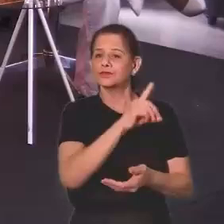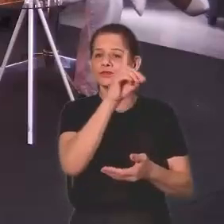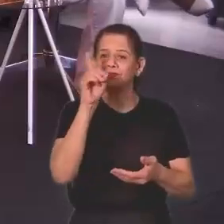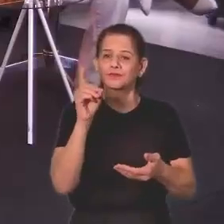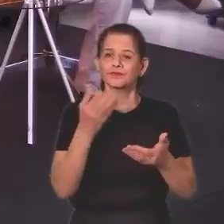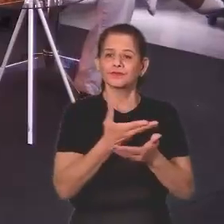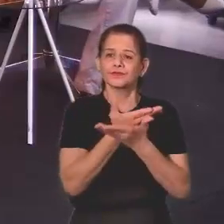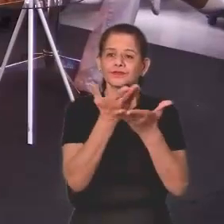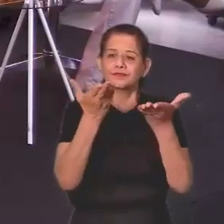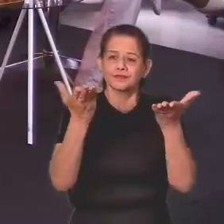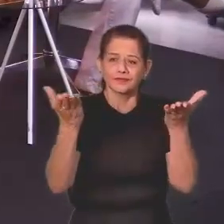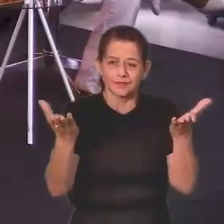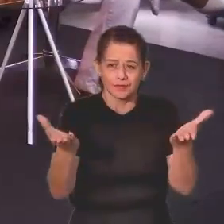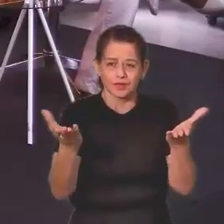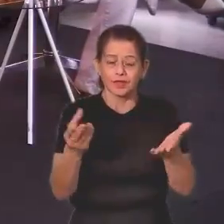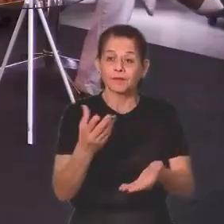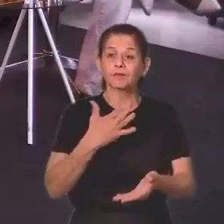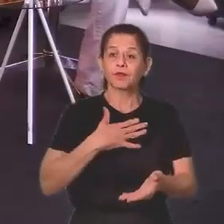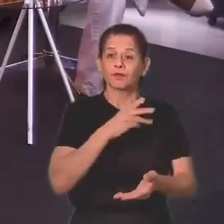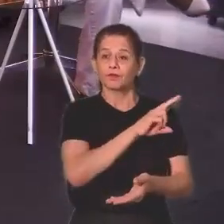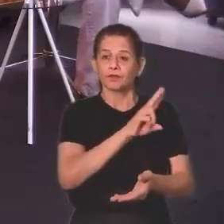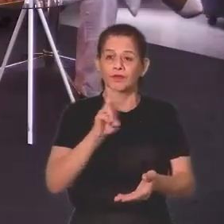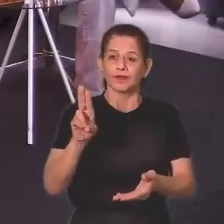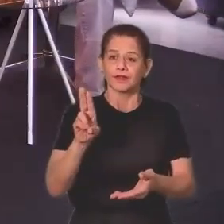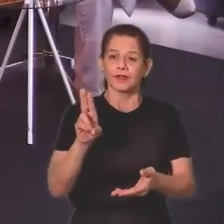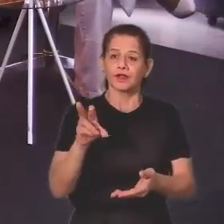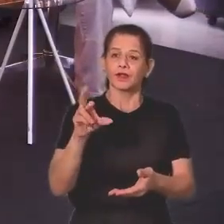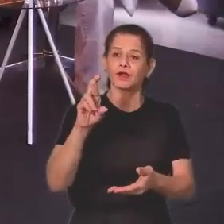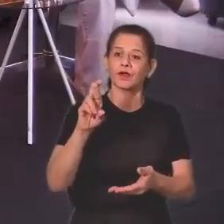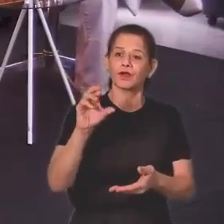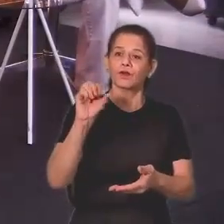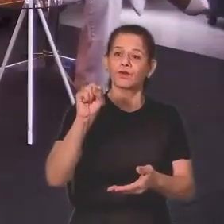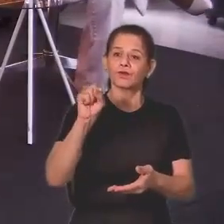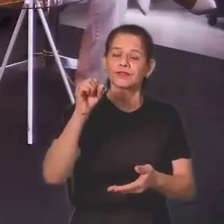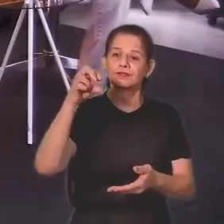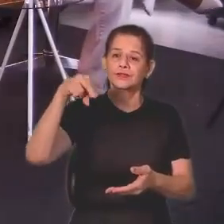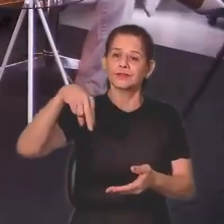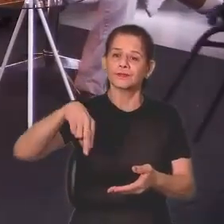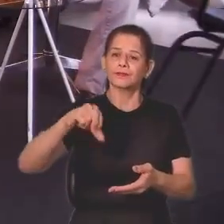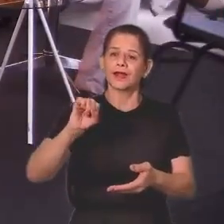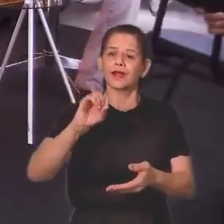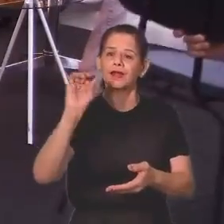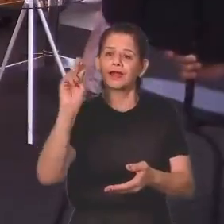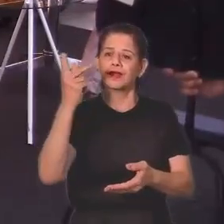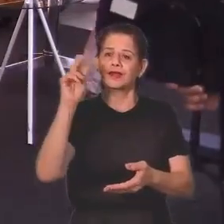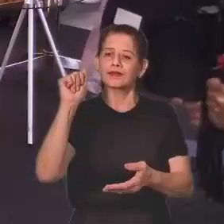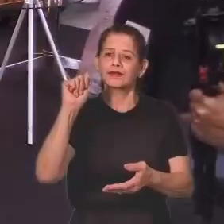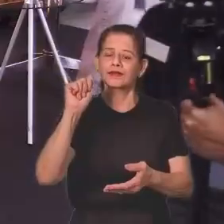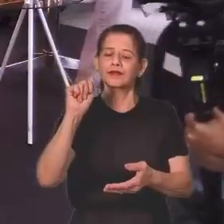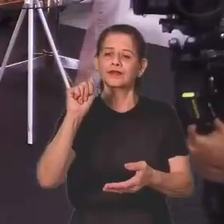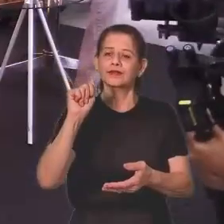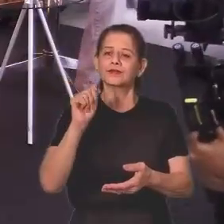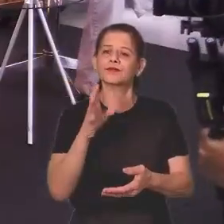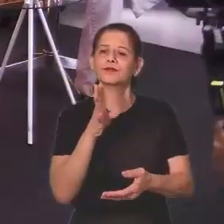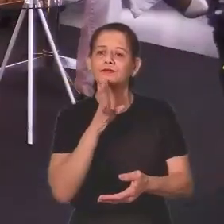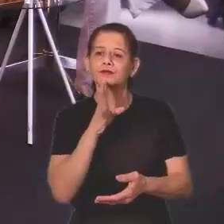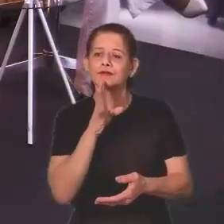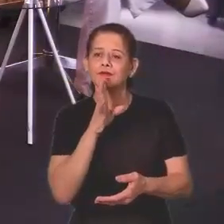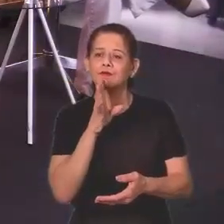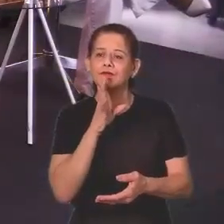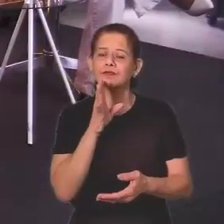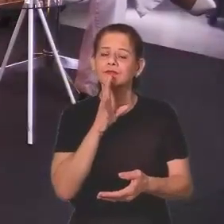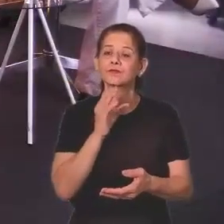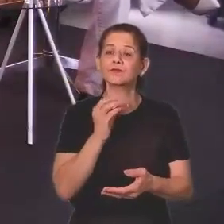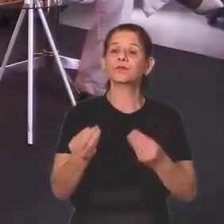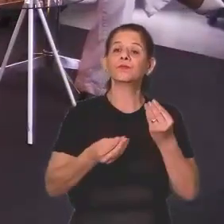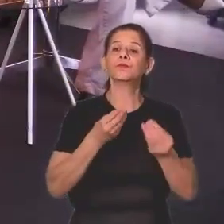Bom dia a todos. Meu nome é Rosimari Álvares de Souza, mais conhecida como Dona